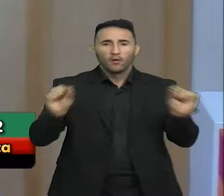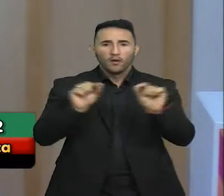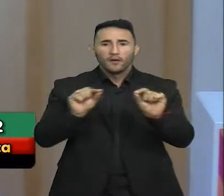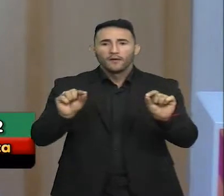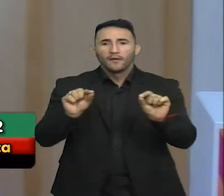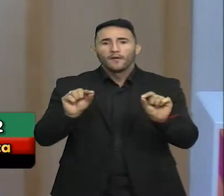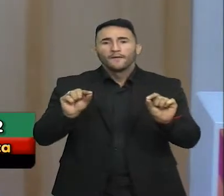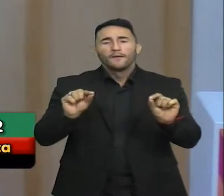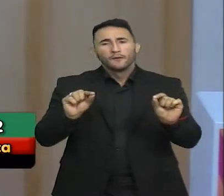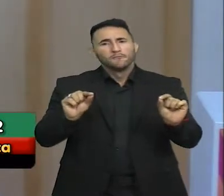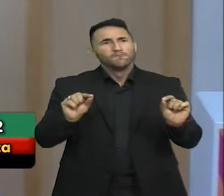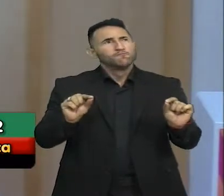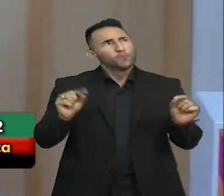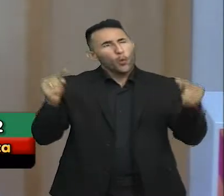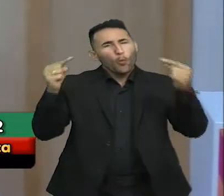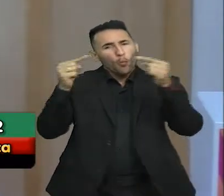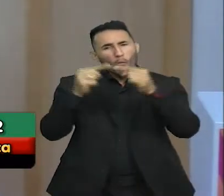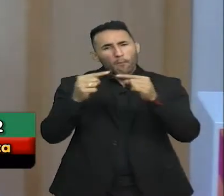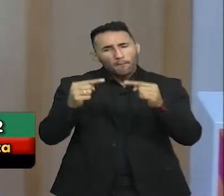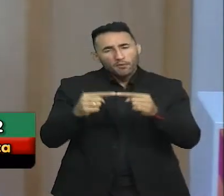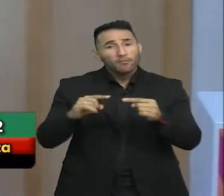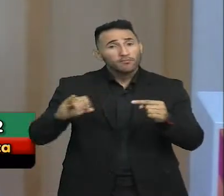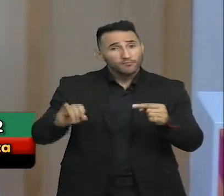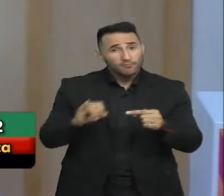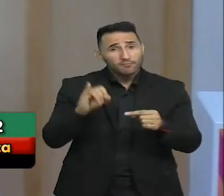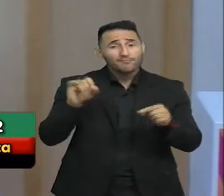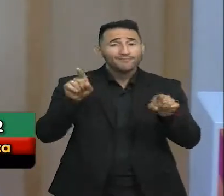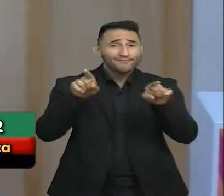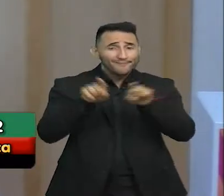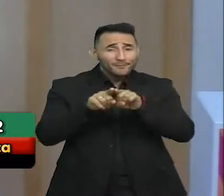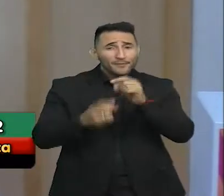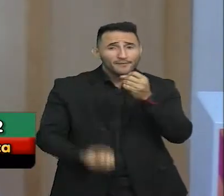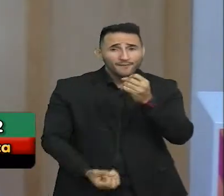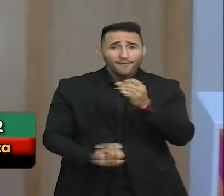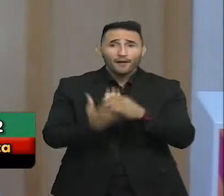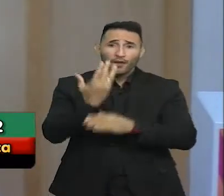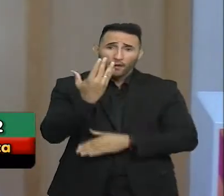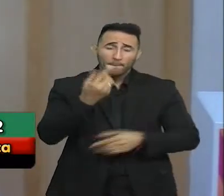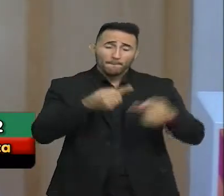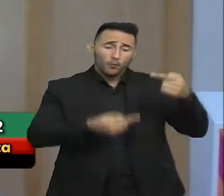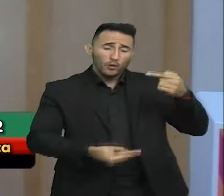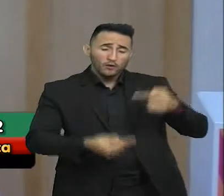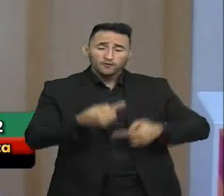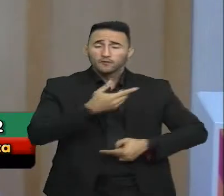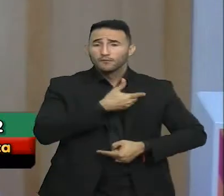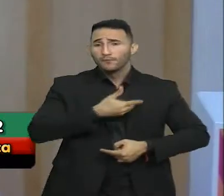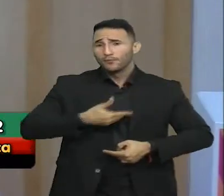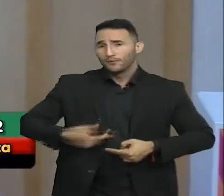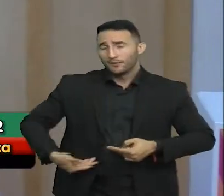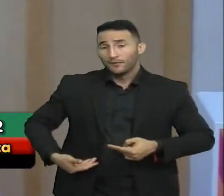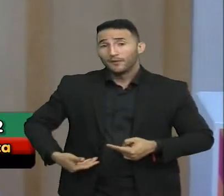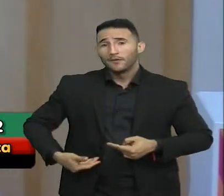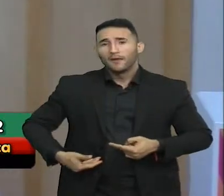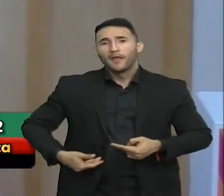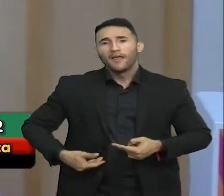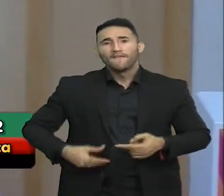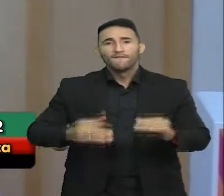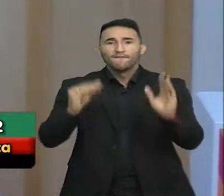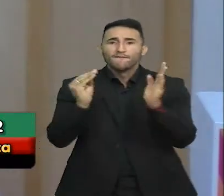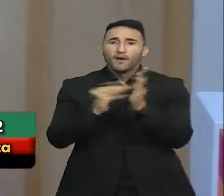tão adequado e tão necessário para a implementação de políticas públicas.